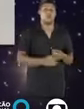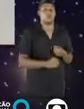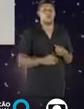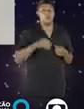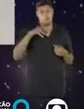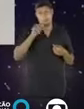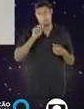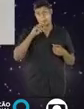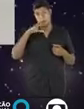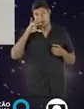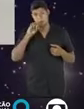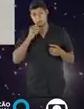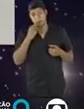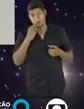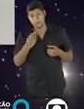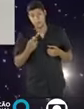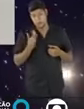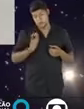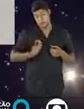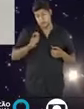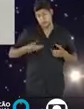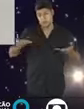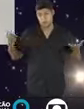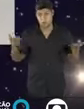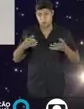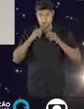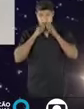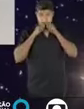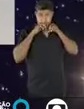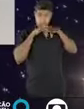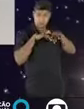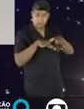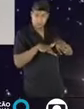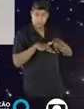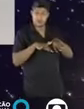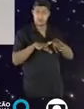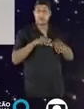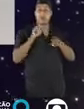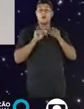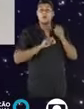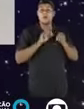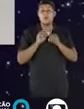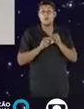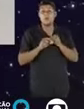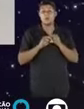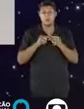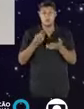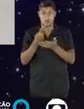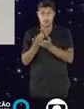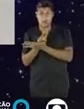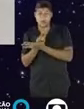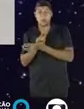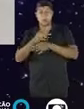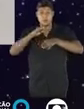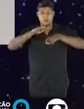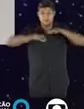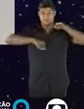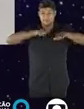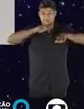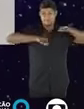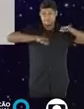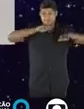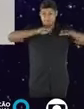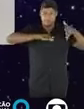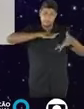como o Marcos falou, o que a gente está vivendo hoje, essa pandemia, é um desequilíbrio, é uma consequência desse desequilíbrio